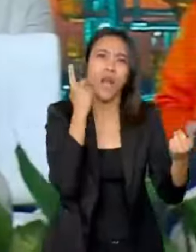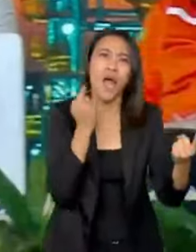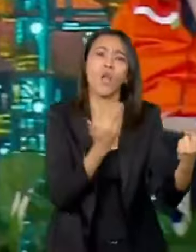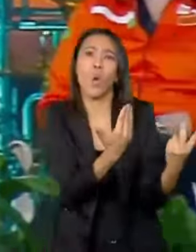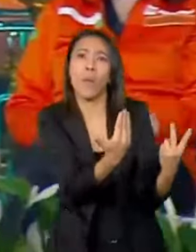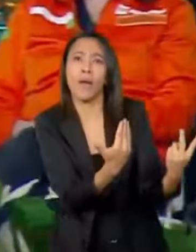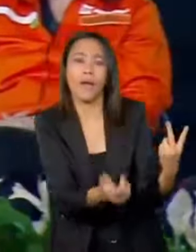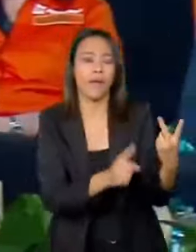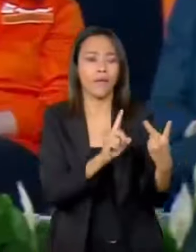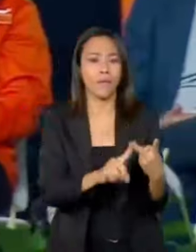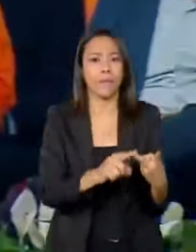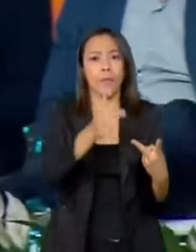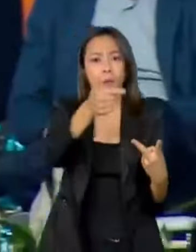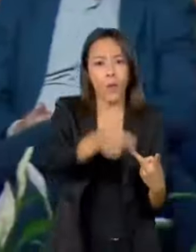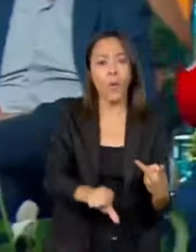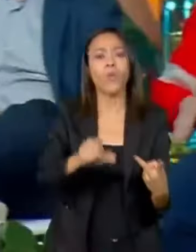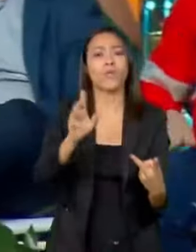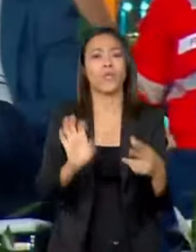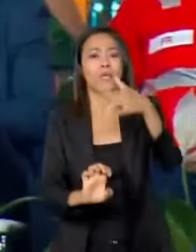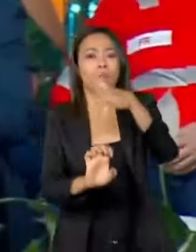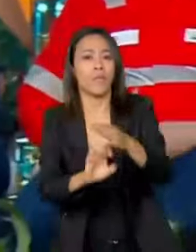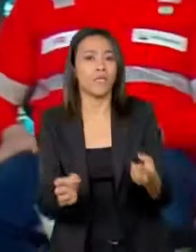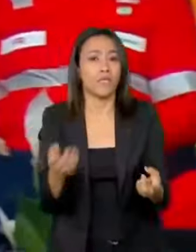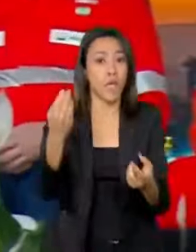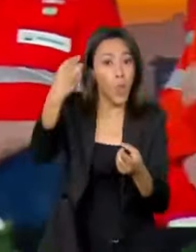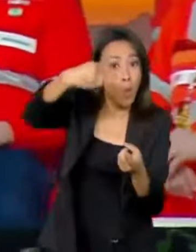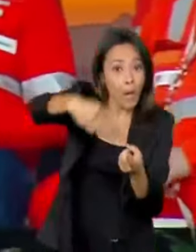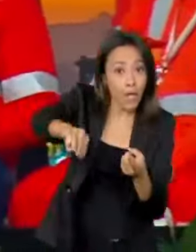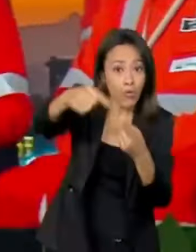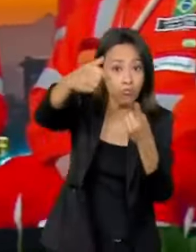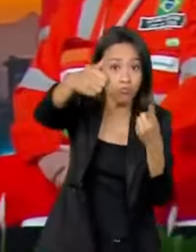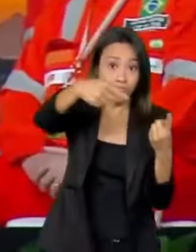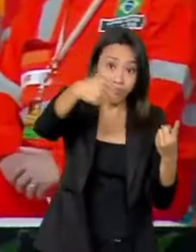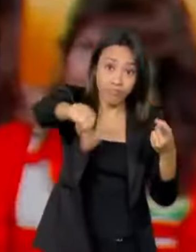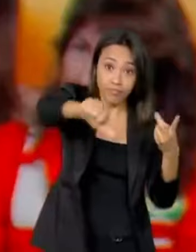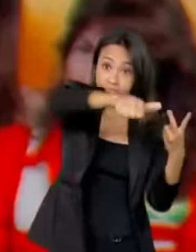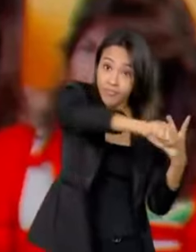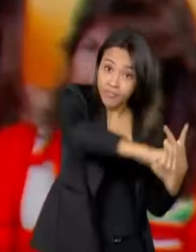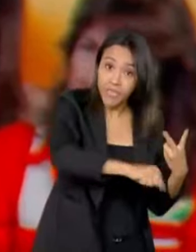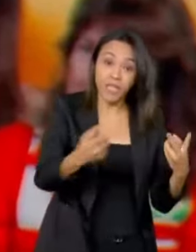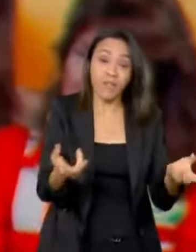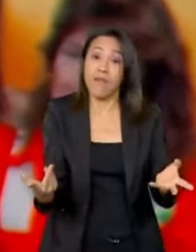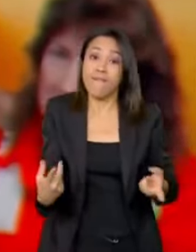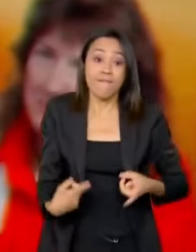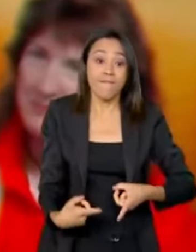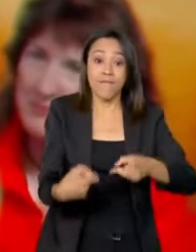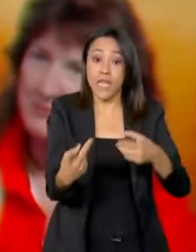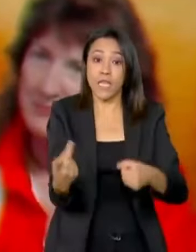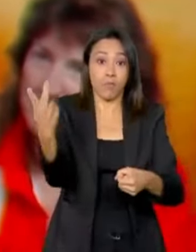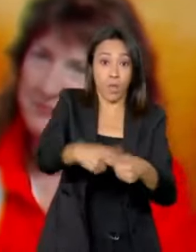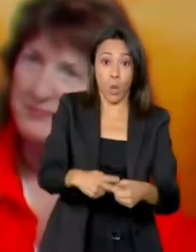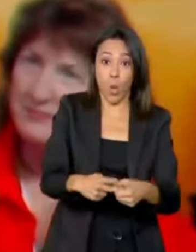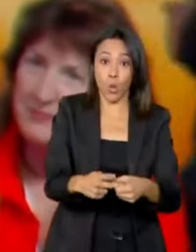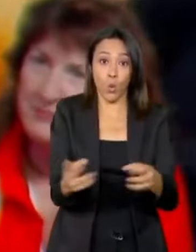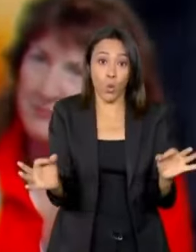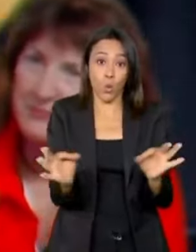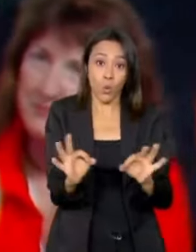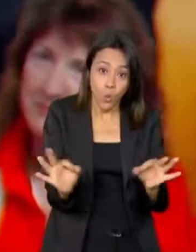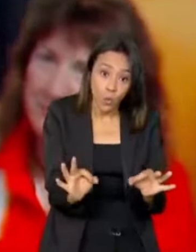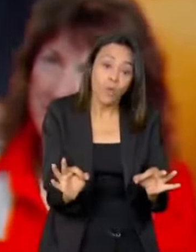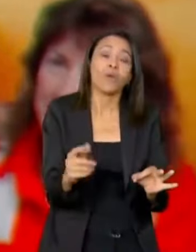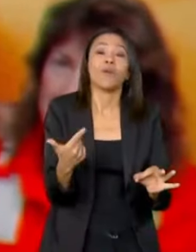parar a possibilidade da refinaria no Maranhão? Porque a gente não queria ficar exportando petróleo cru. A gente queria ficar